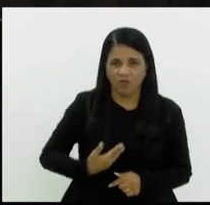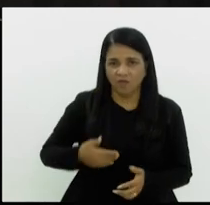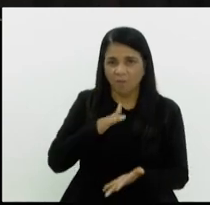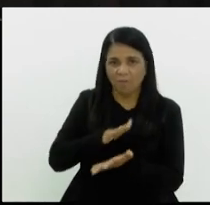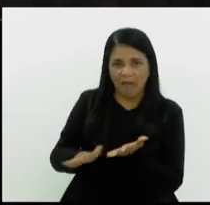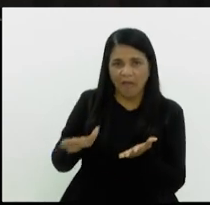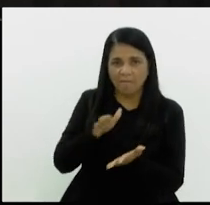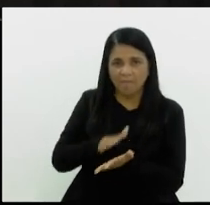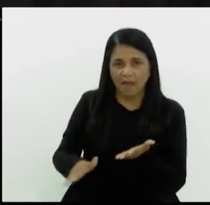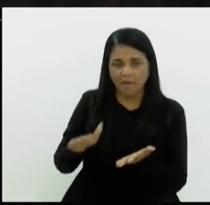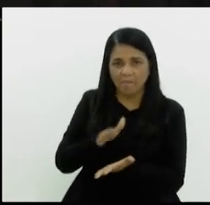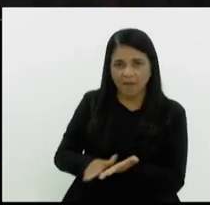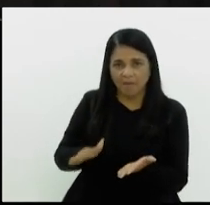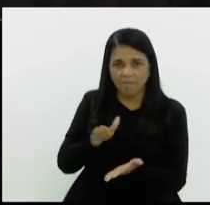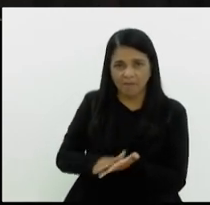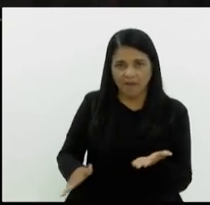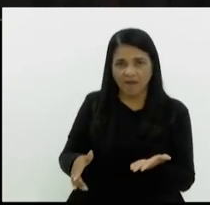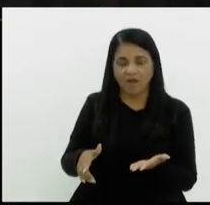Gastar. Ou